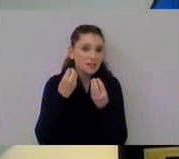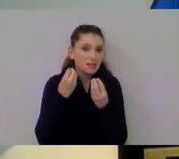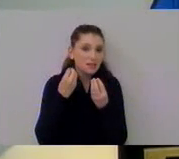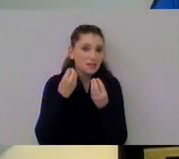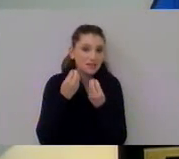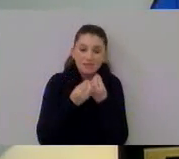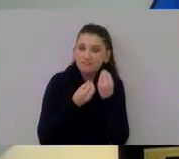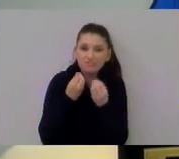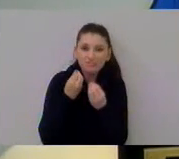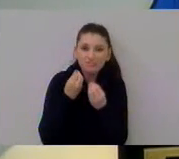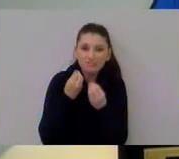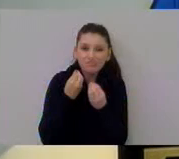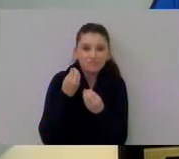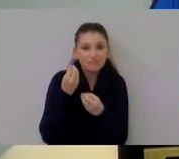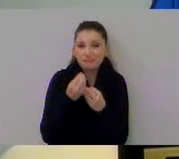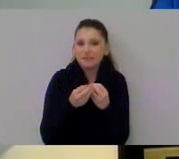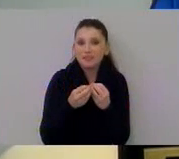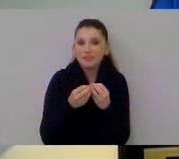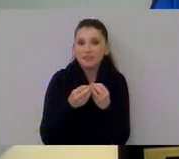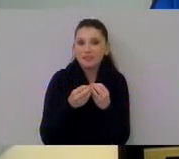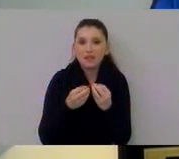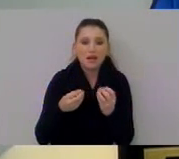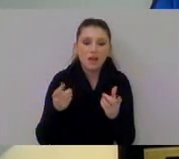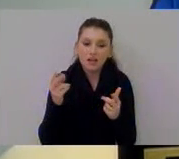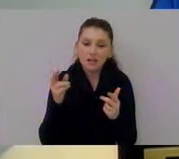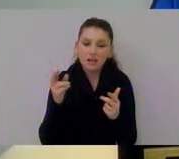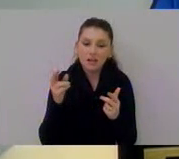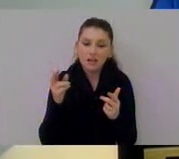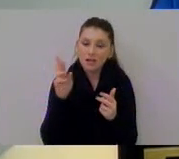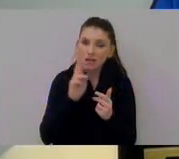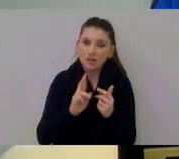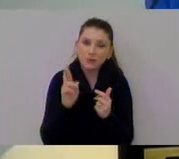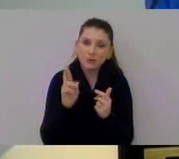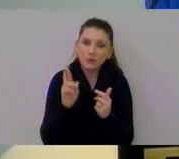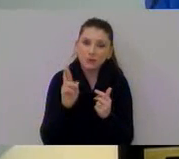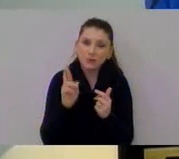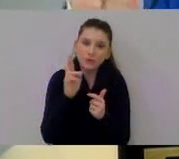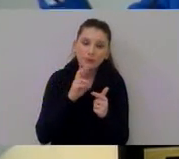justamente ter algumas ações na creche, para que